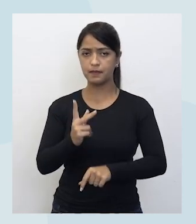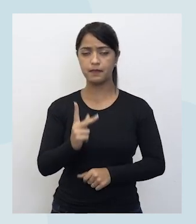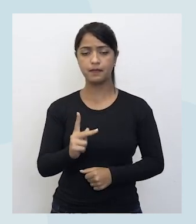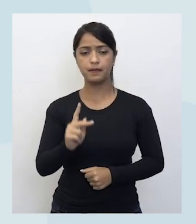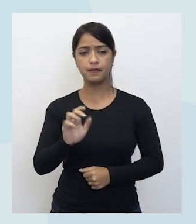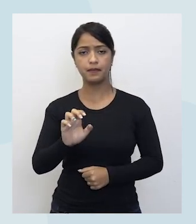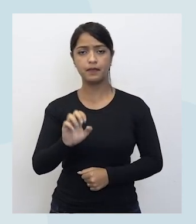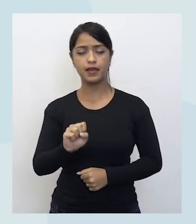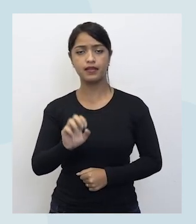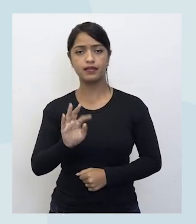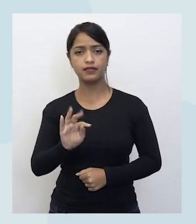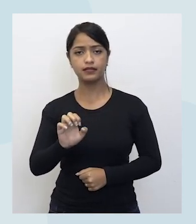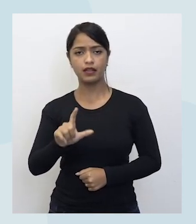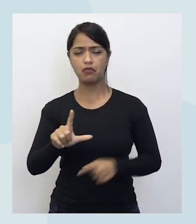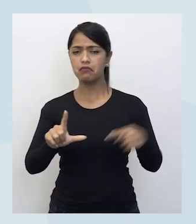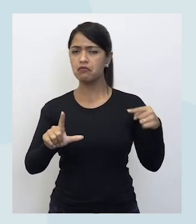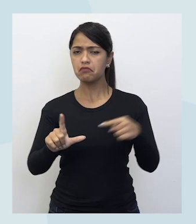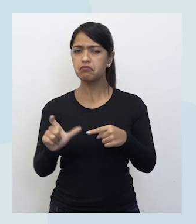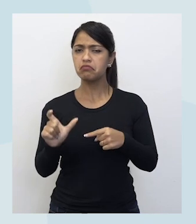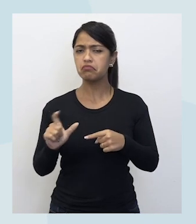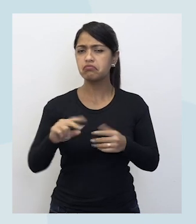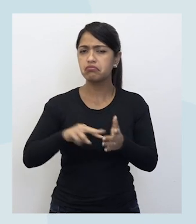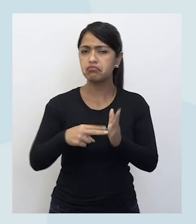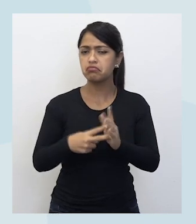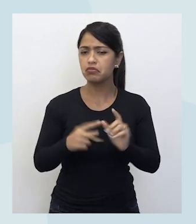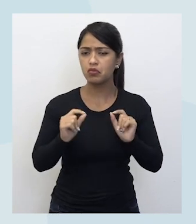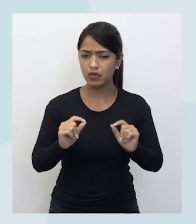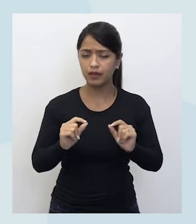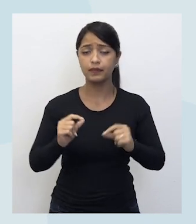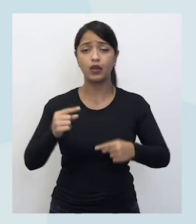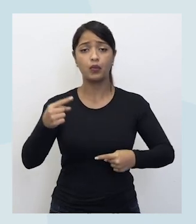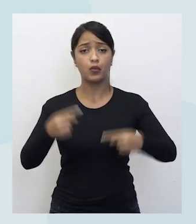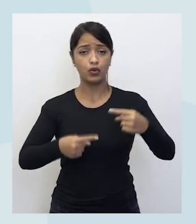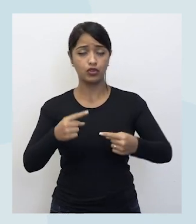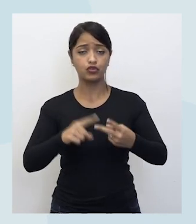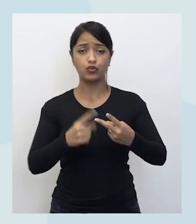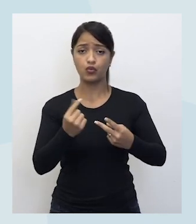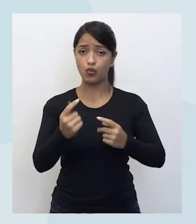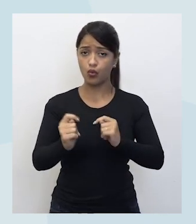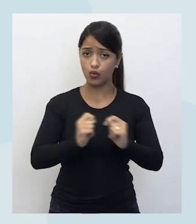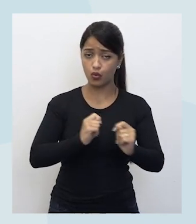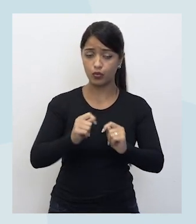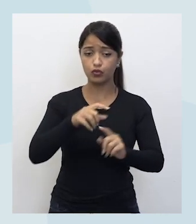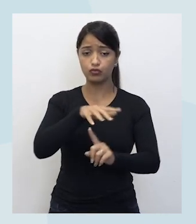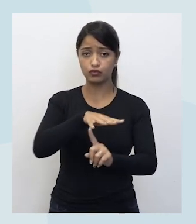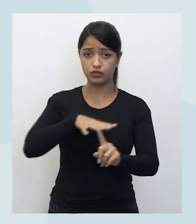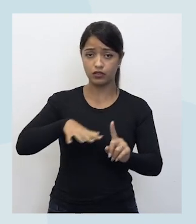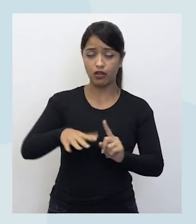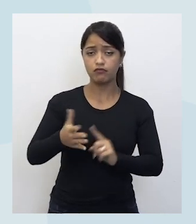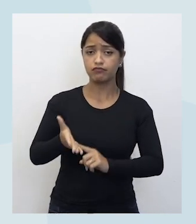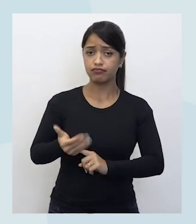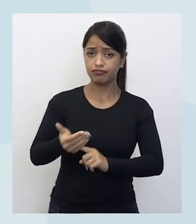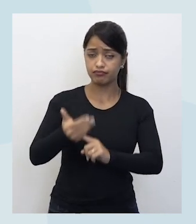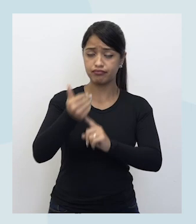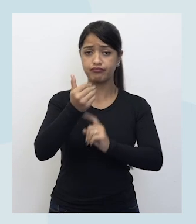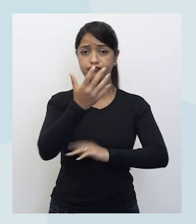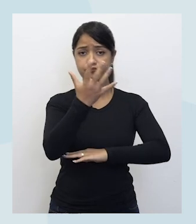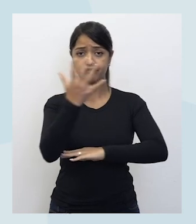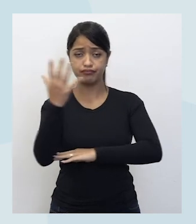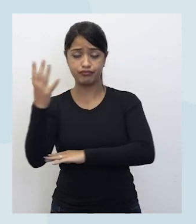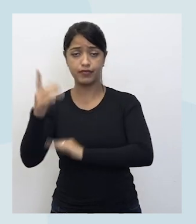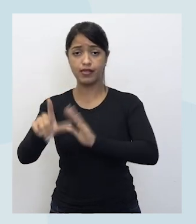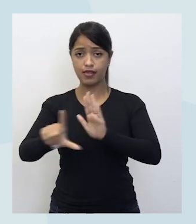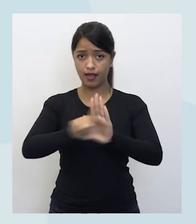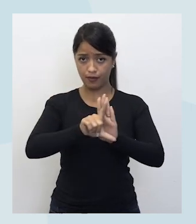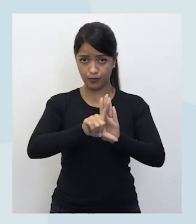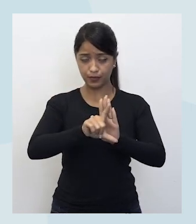termo Pestel, né? Ele, na verdade, é uma abreviação de políticos, econômicos, sociais, tecnológicos, ambientais e legais. É